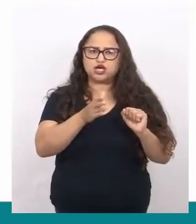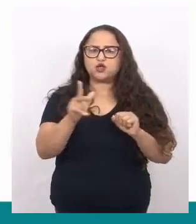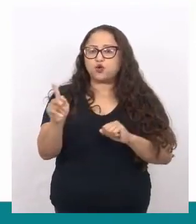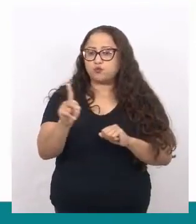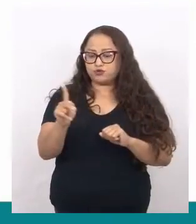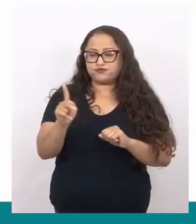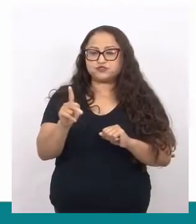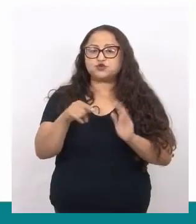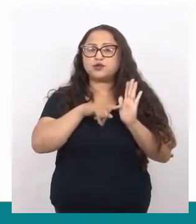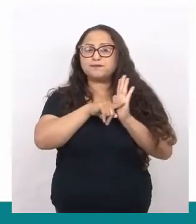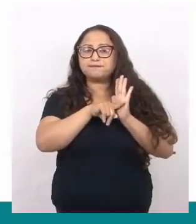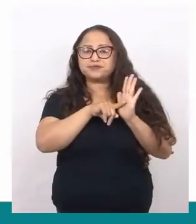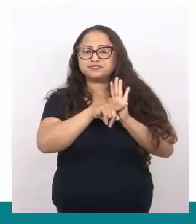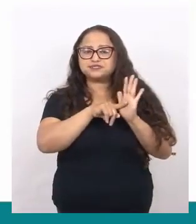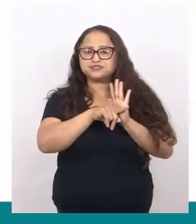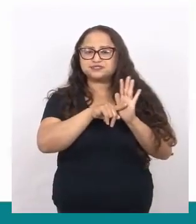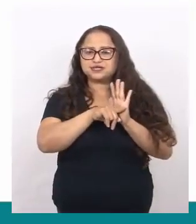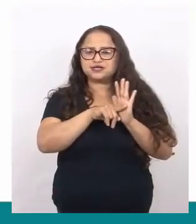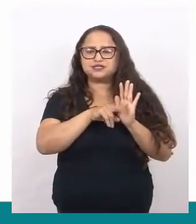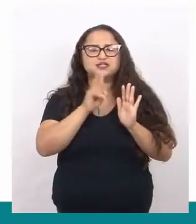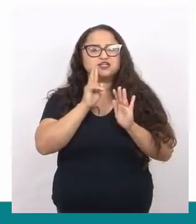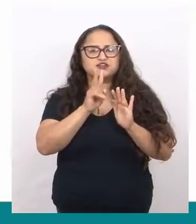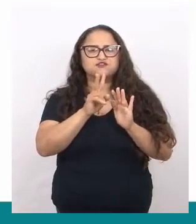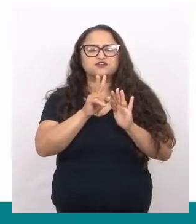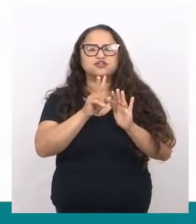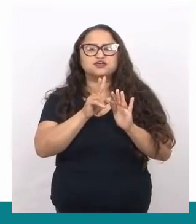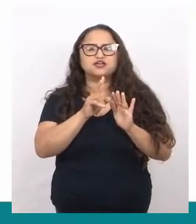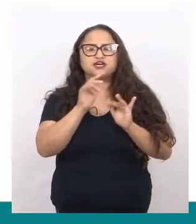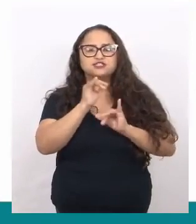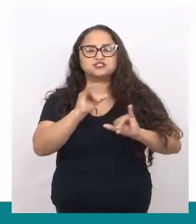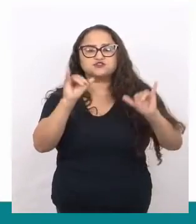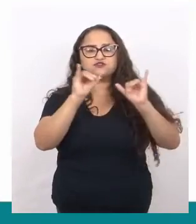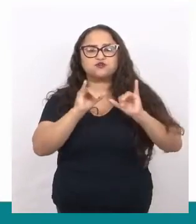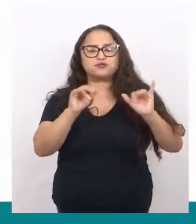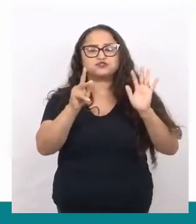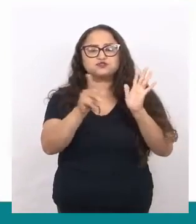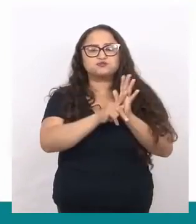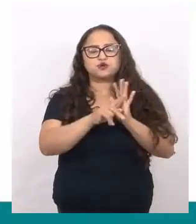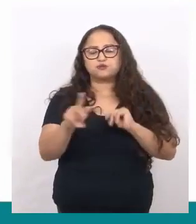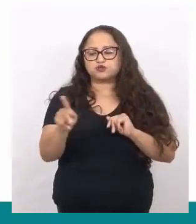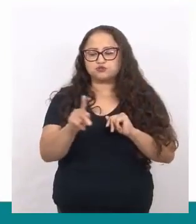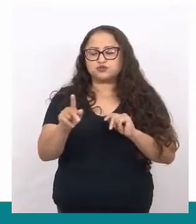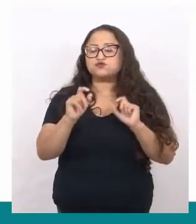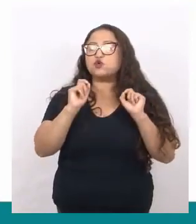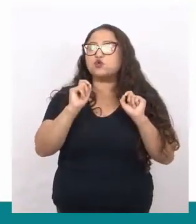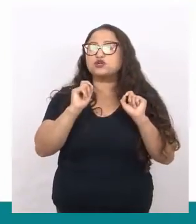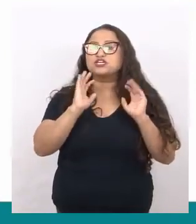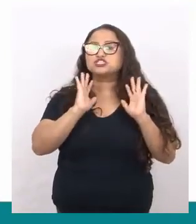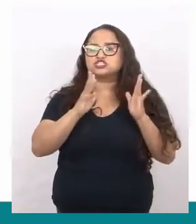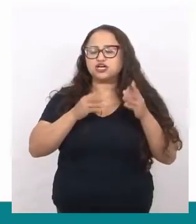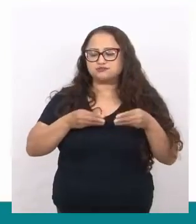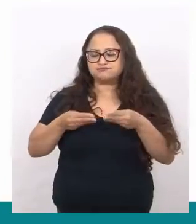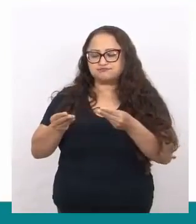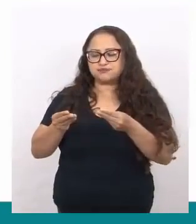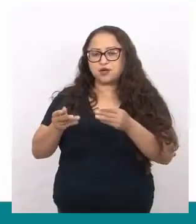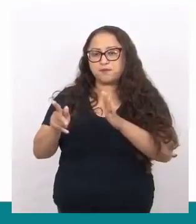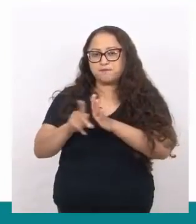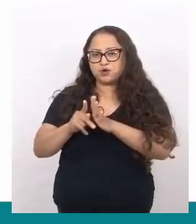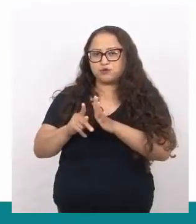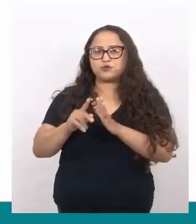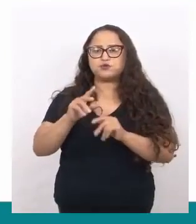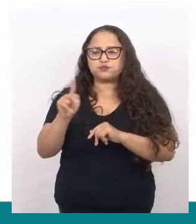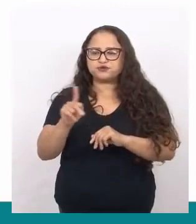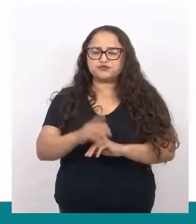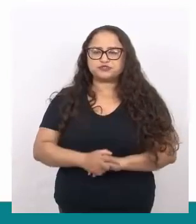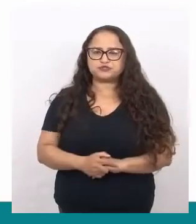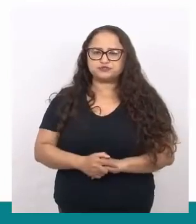em pesquisar. E você vai ver todas as informações referentes a esse docente, tudo que foi atribuído e associado a ele. E a fase que